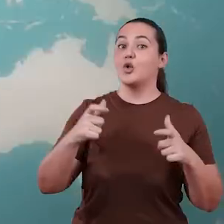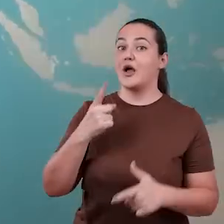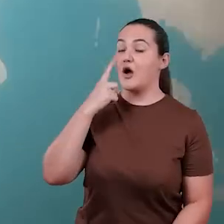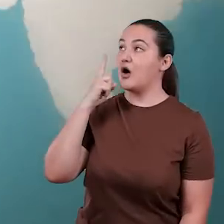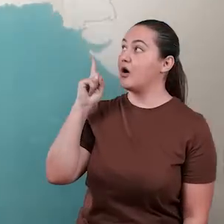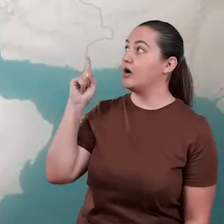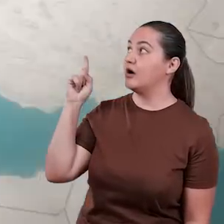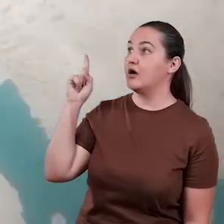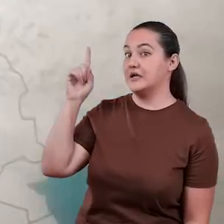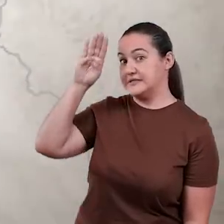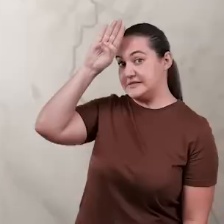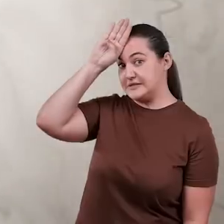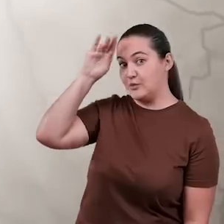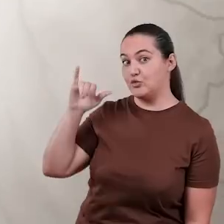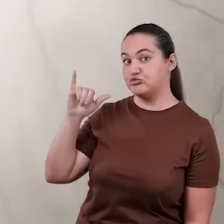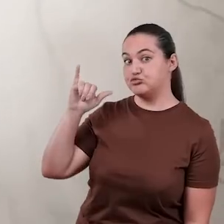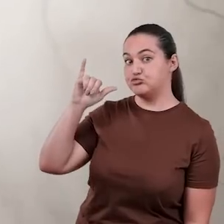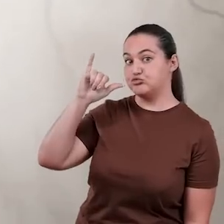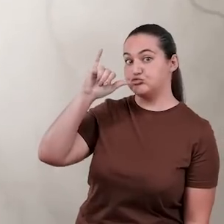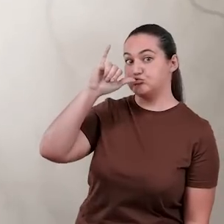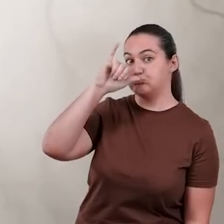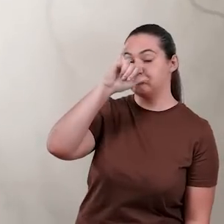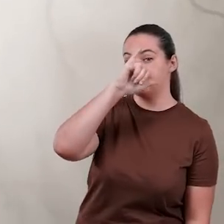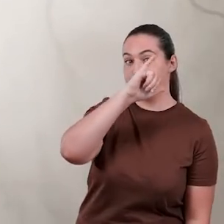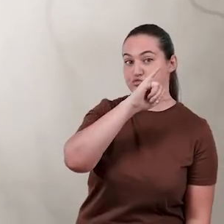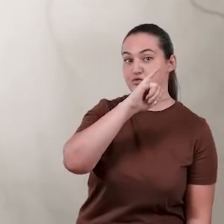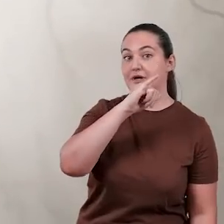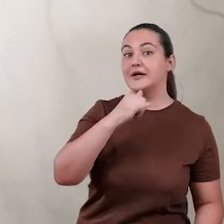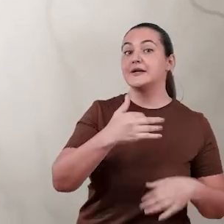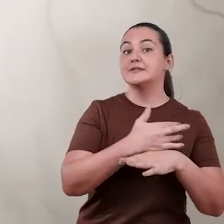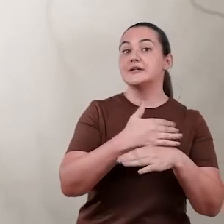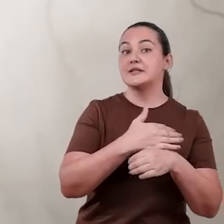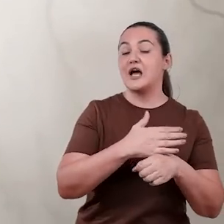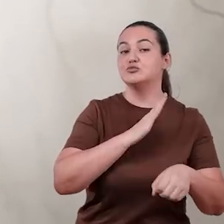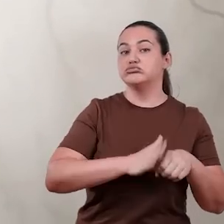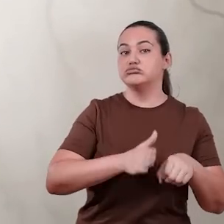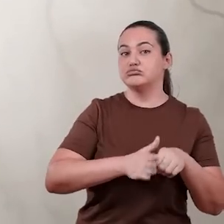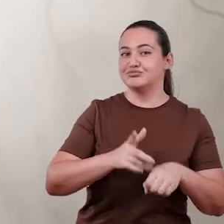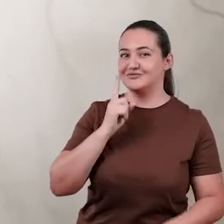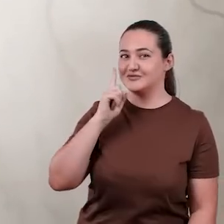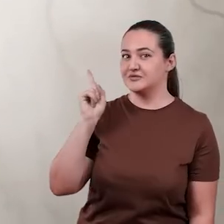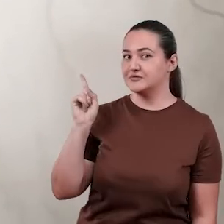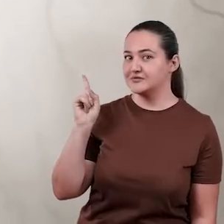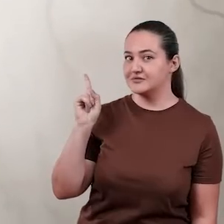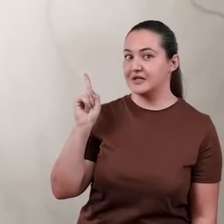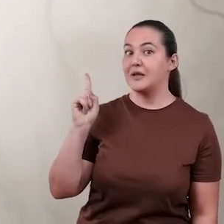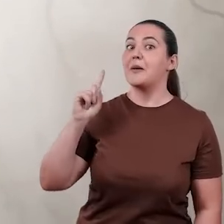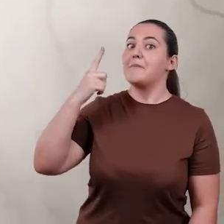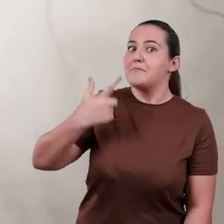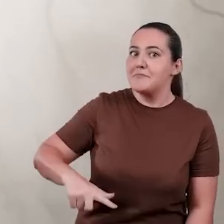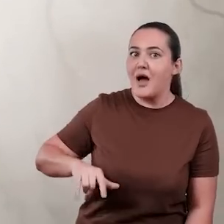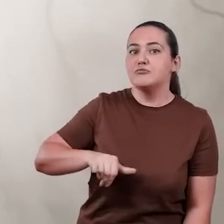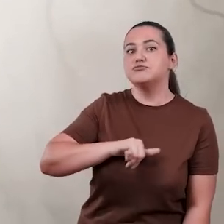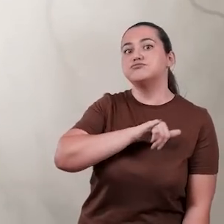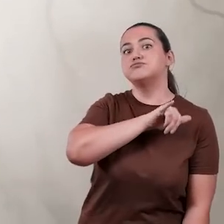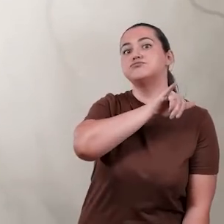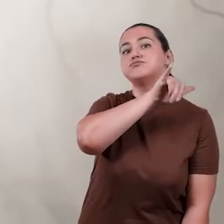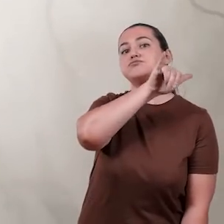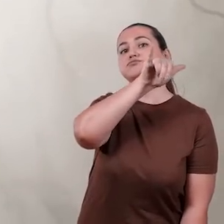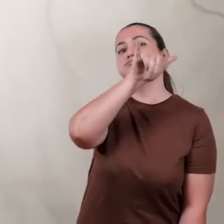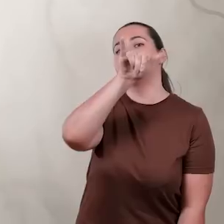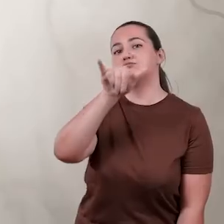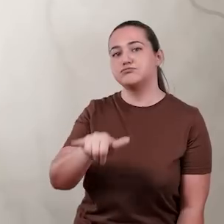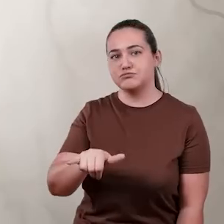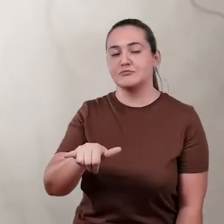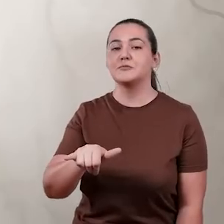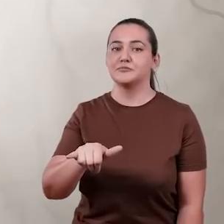Istambul, pegar um avião, né, 1h30 até a cidade de Kayseri. E de lá, mais 1 hora até aqui